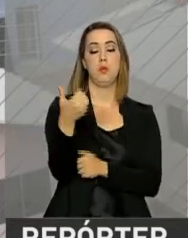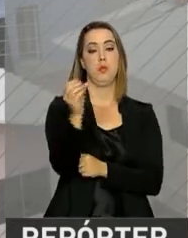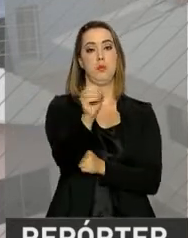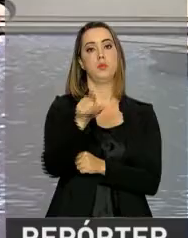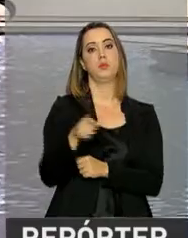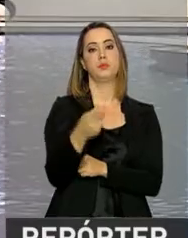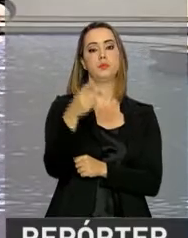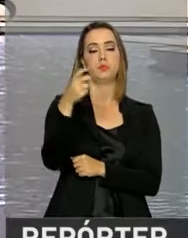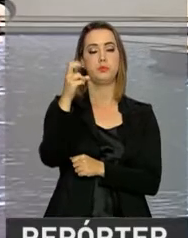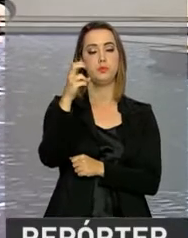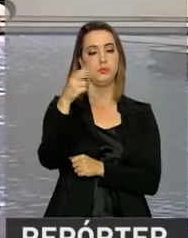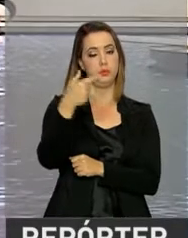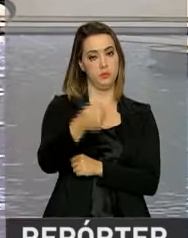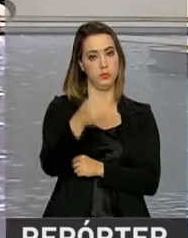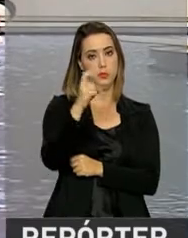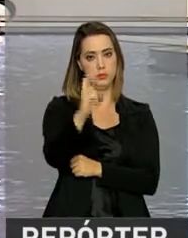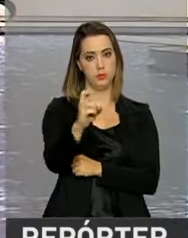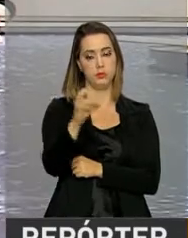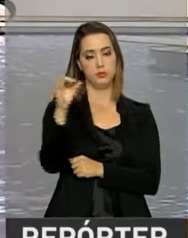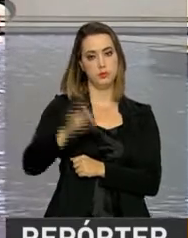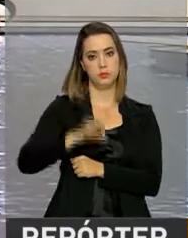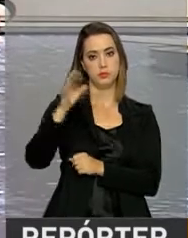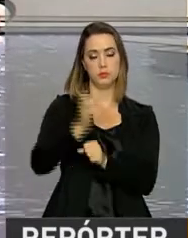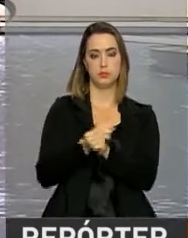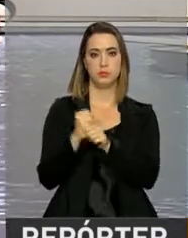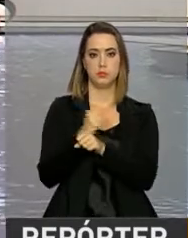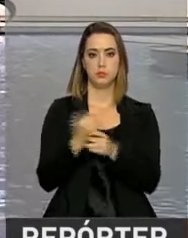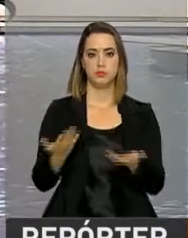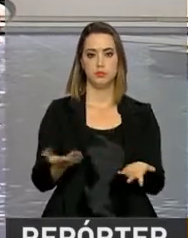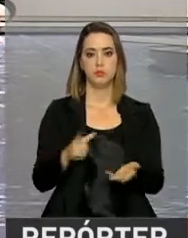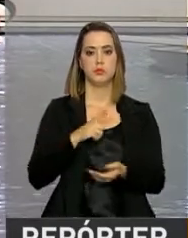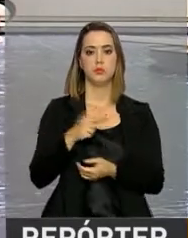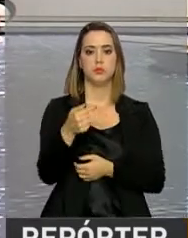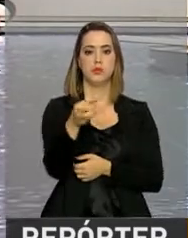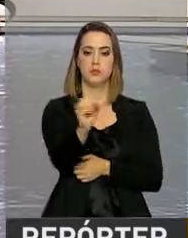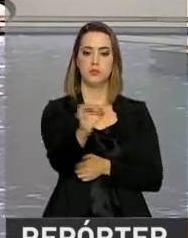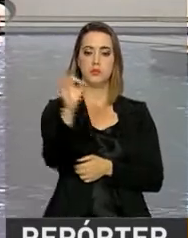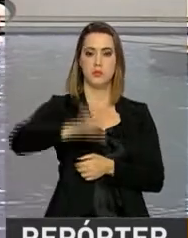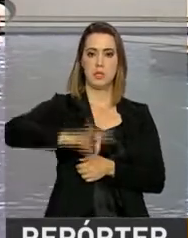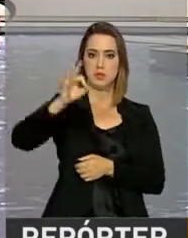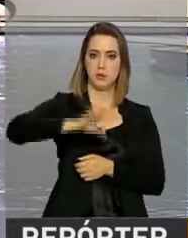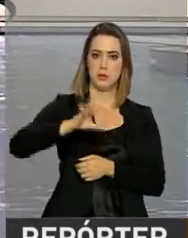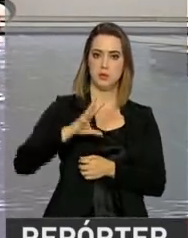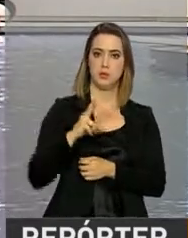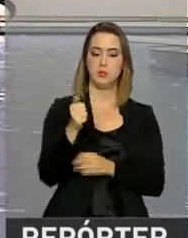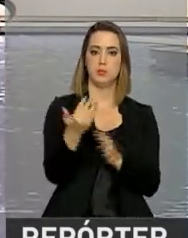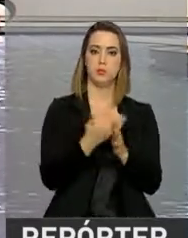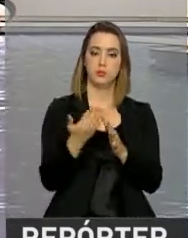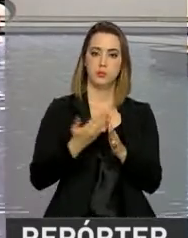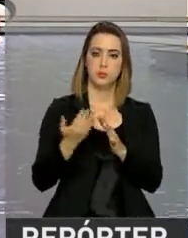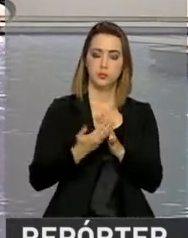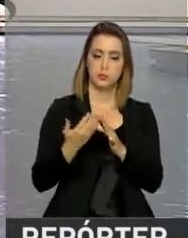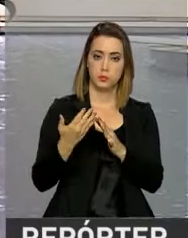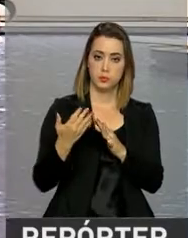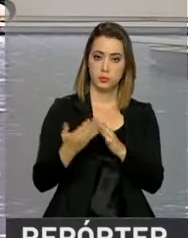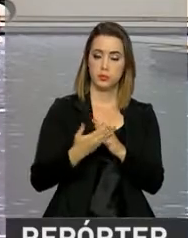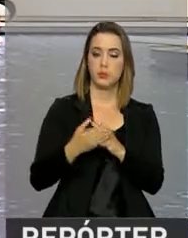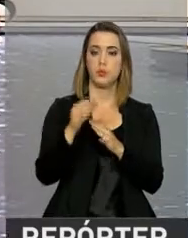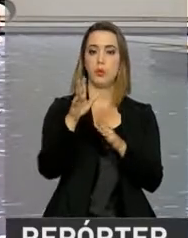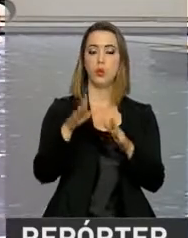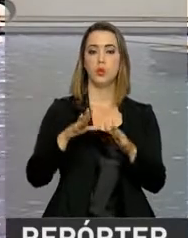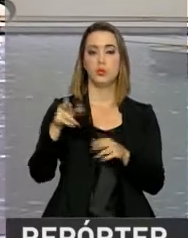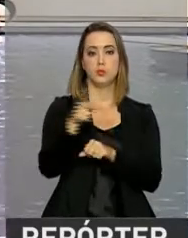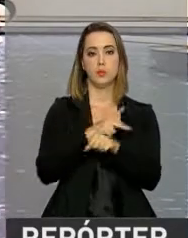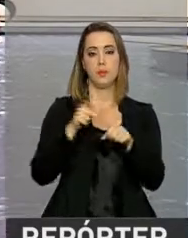10,75% ao ano. A Caixa concentra cerca de 70% do crédito imobiliário do país e os juros que